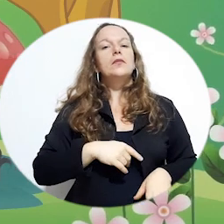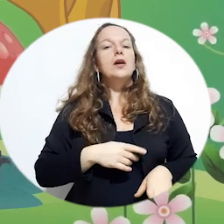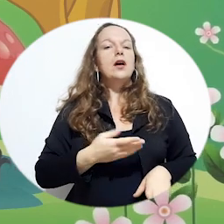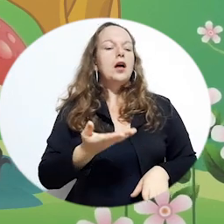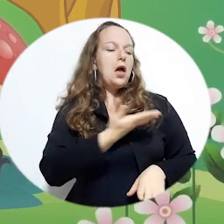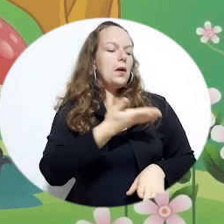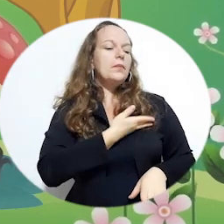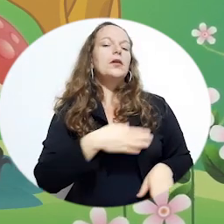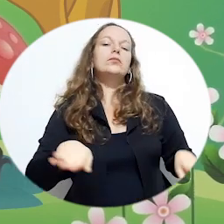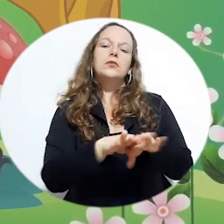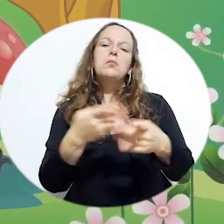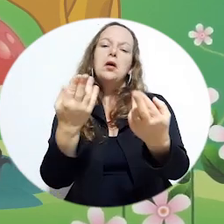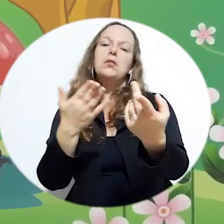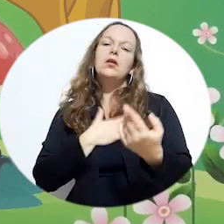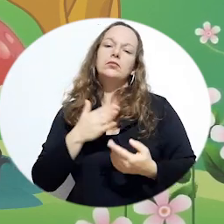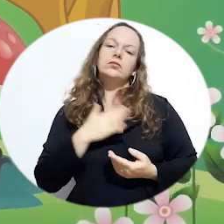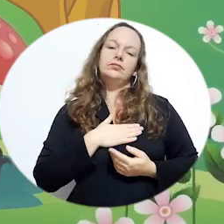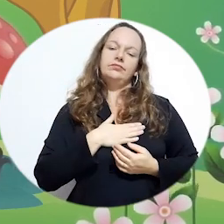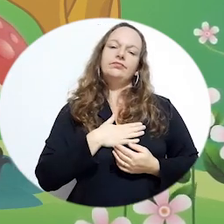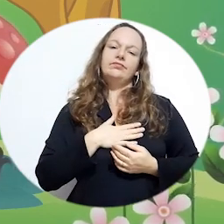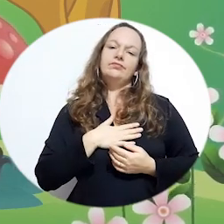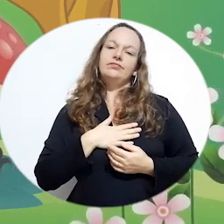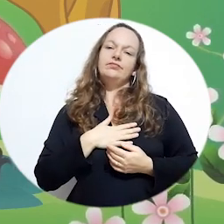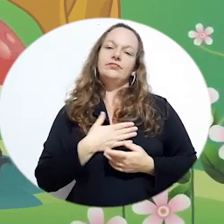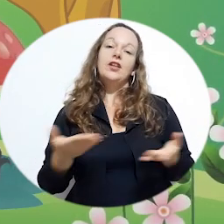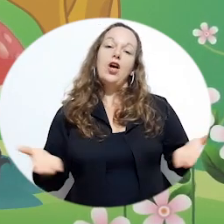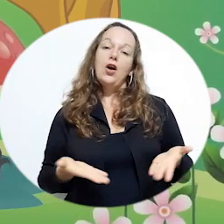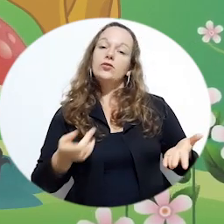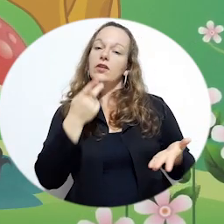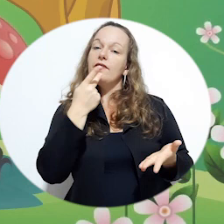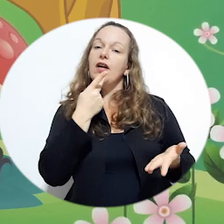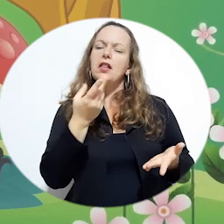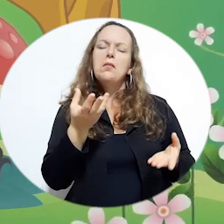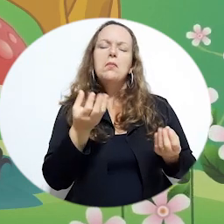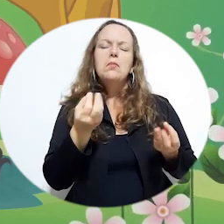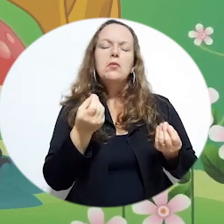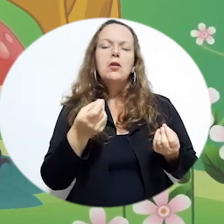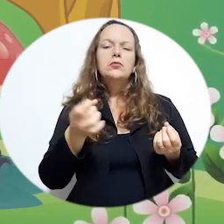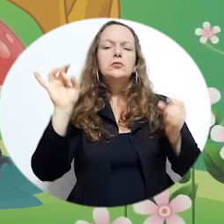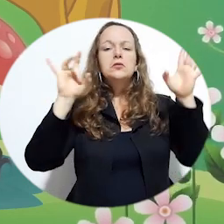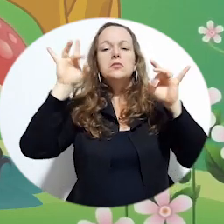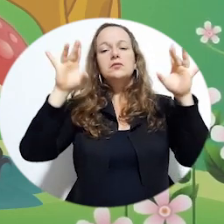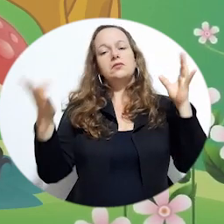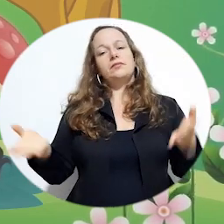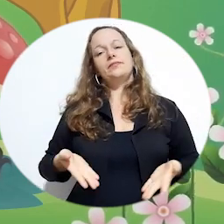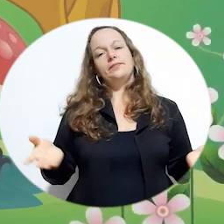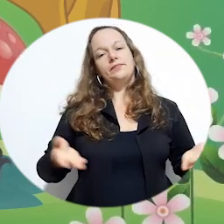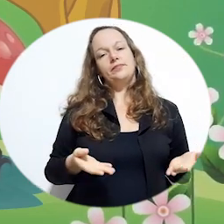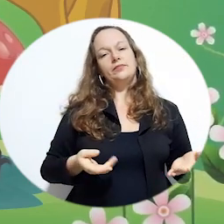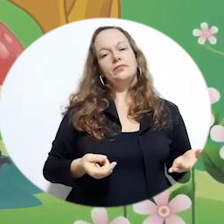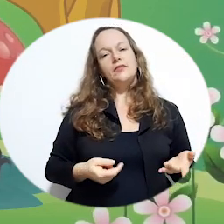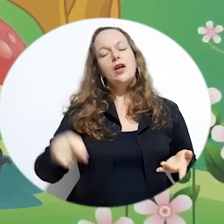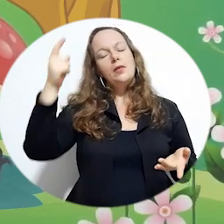Legal, né? E é isso, pessoal. A história de hoje é muito incrível. E eu espero que você